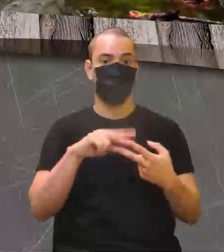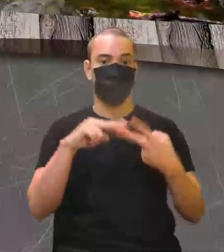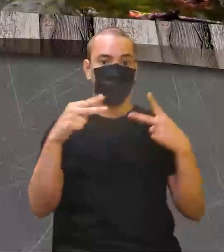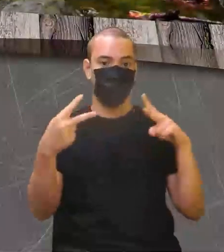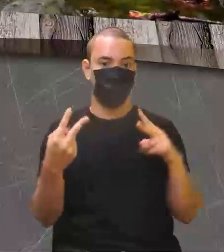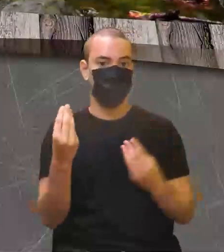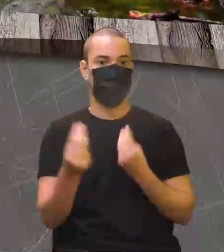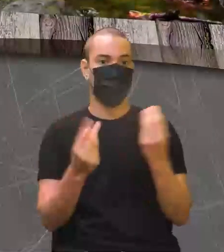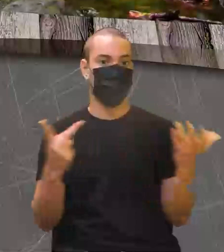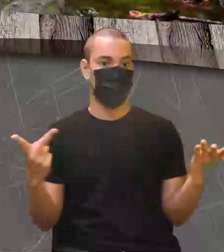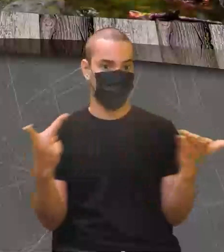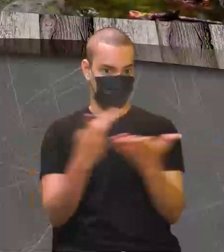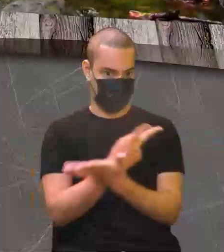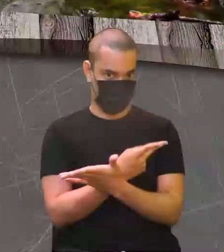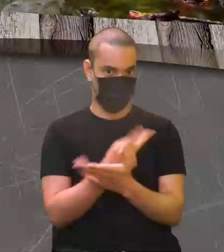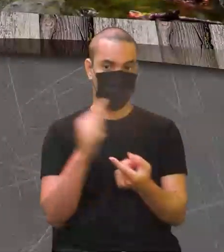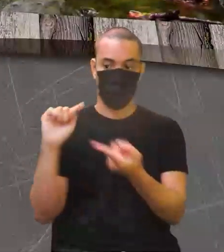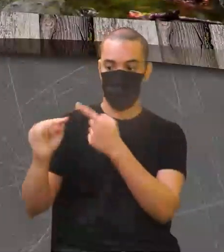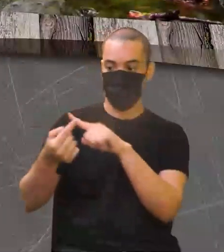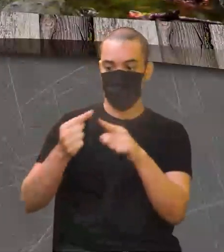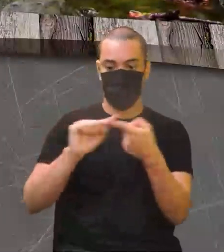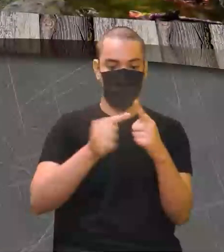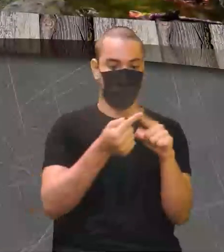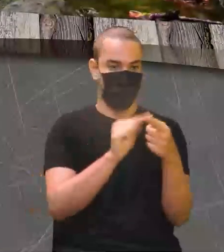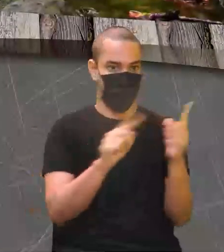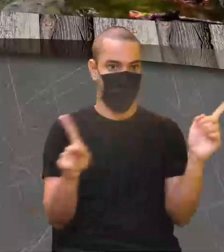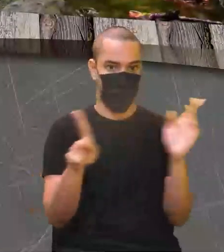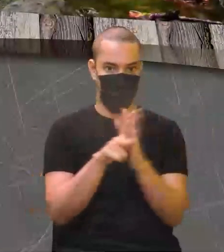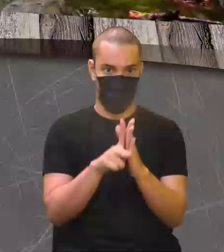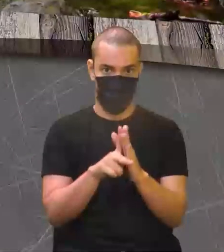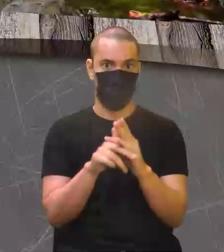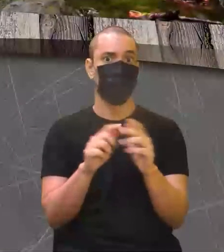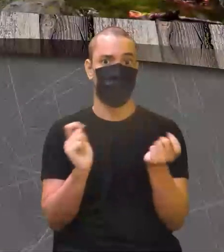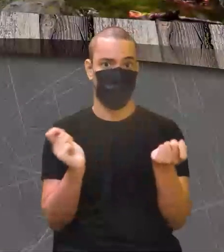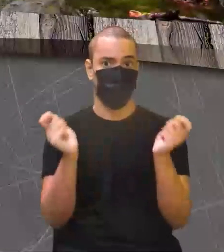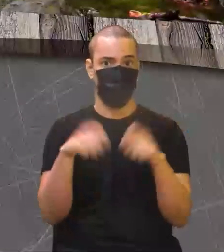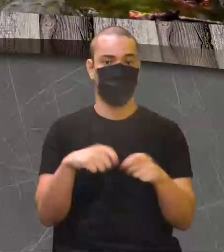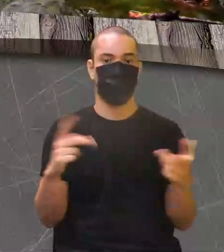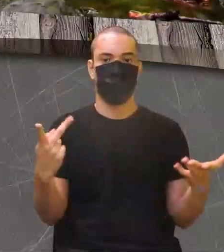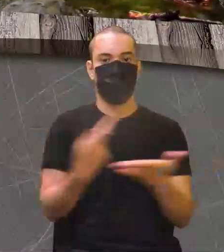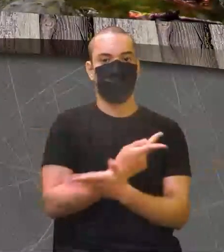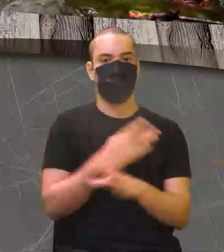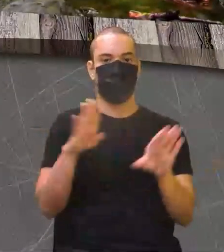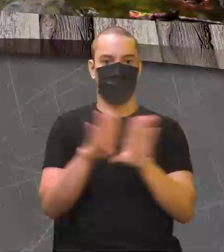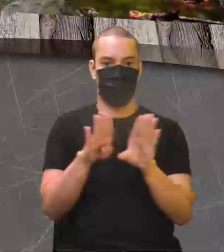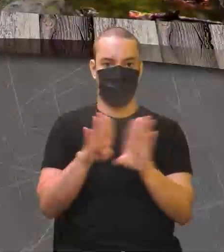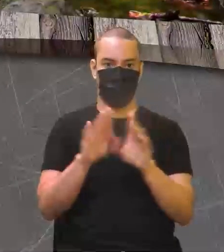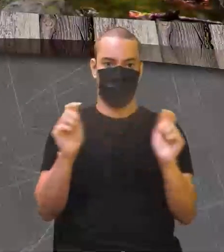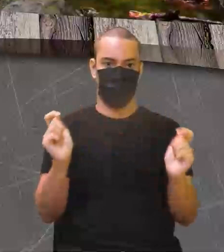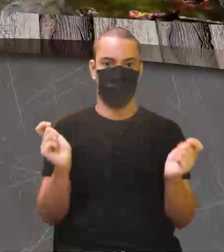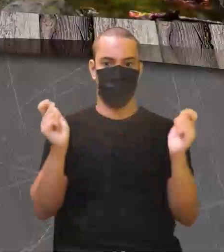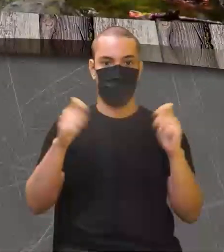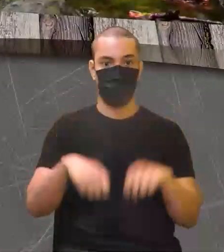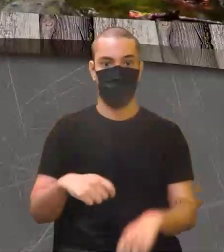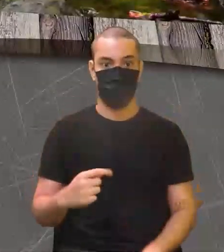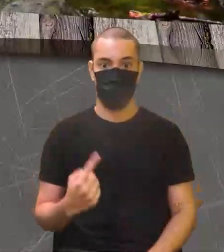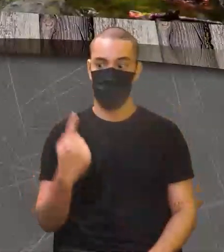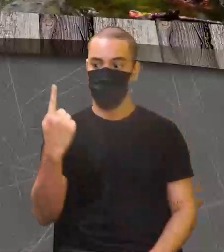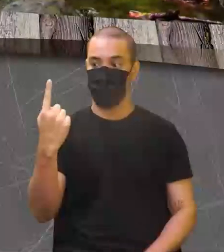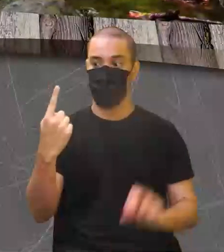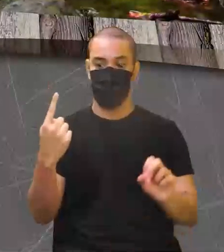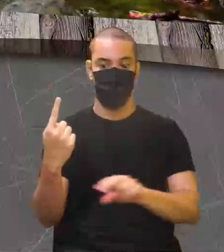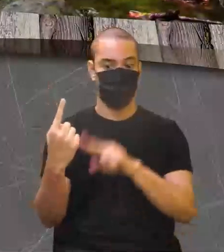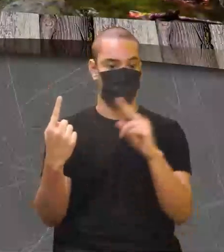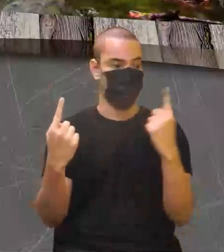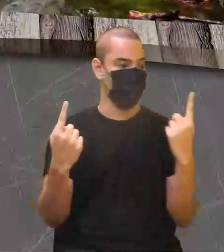Essas formações aleatórias, essas combinações gênicas aleatórias e as possibilidades de uma ou outra